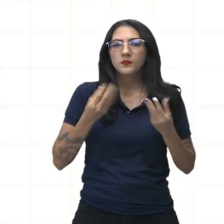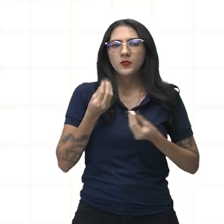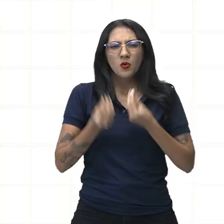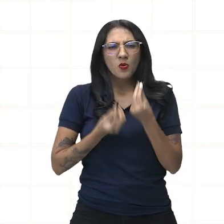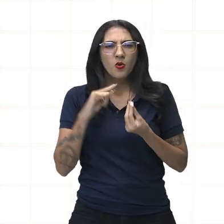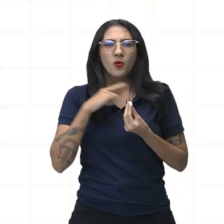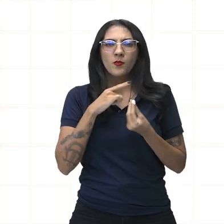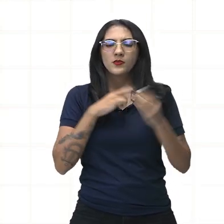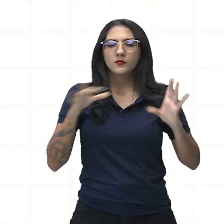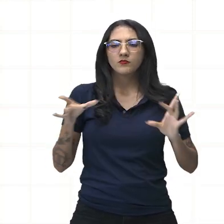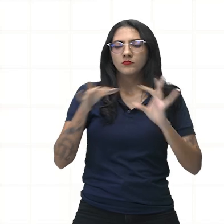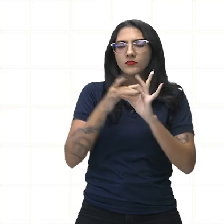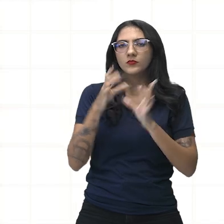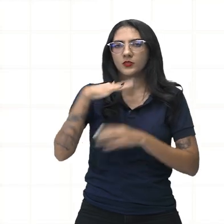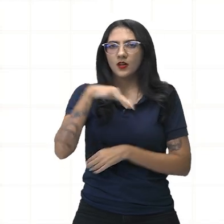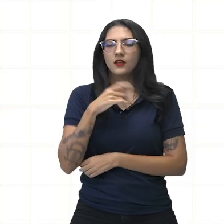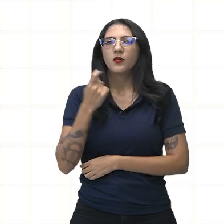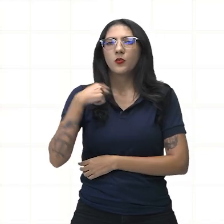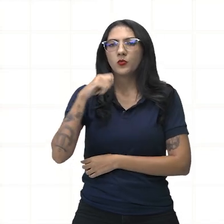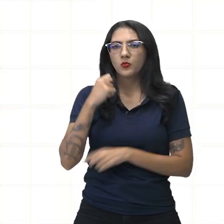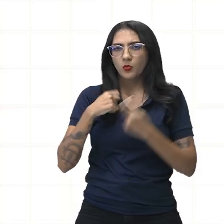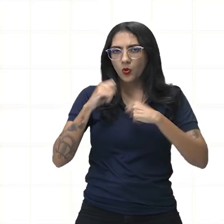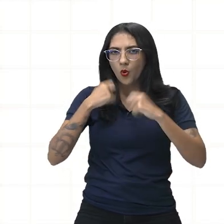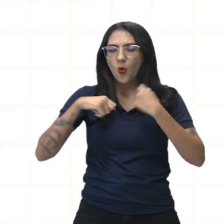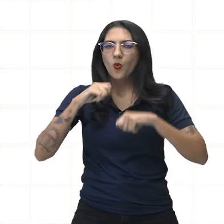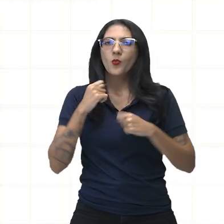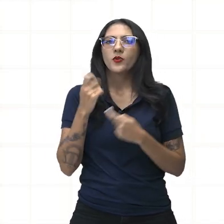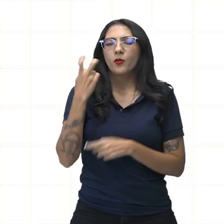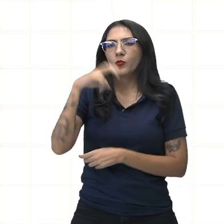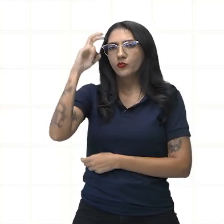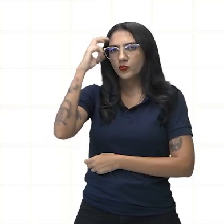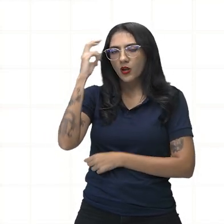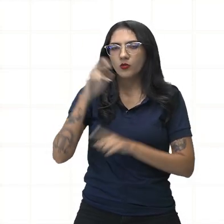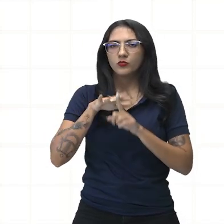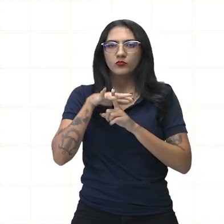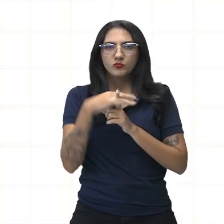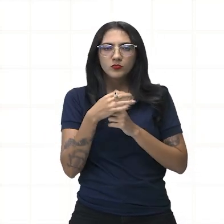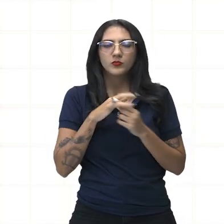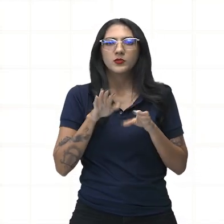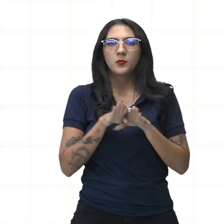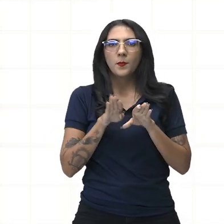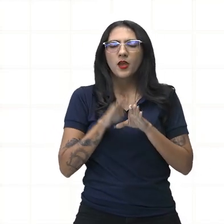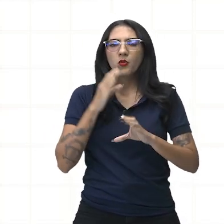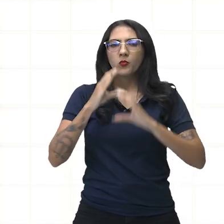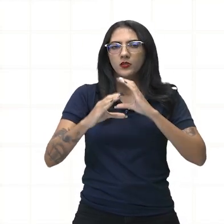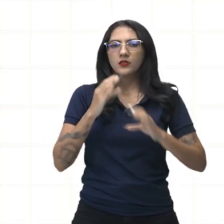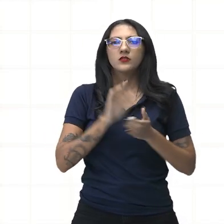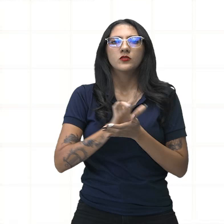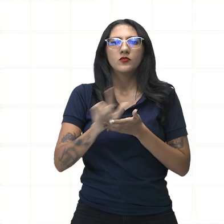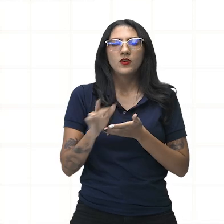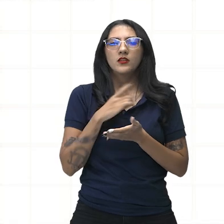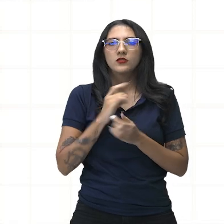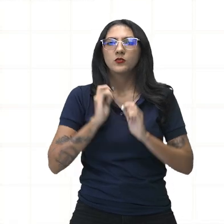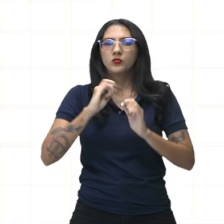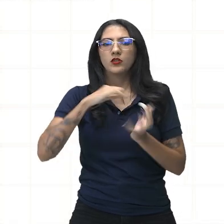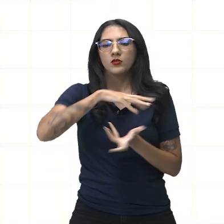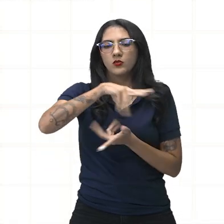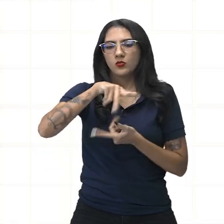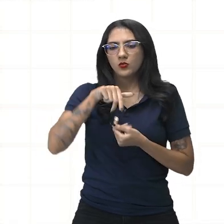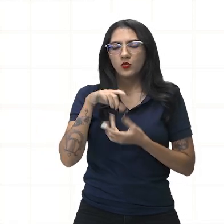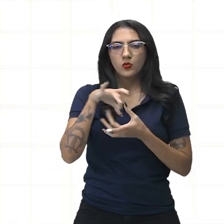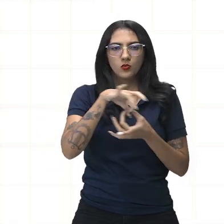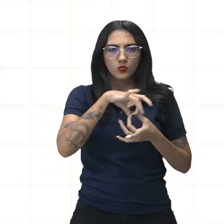da integração econômica, social, cultural e da comunicação, nós chamamos de